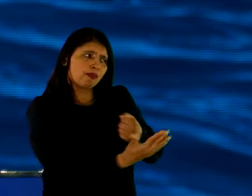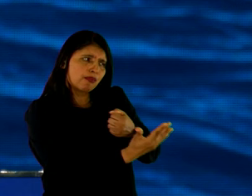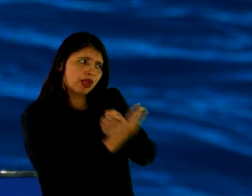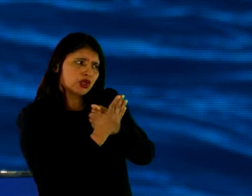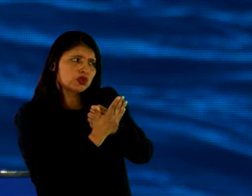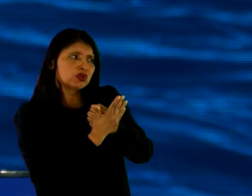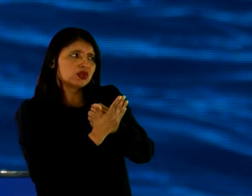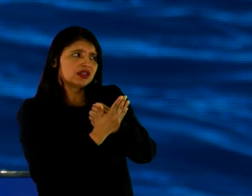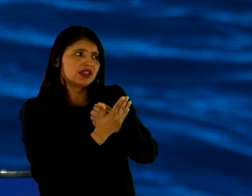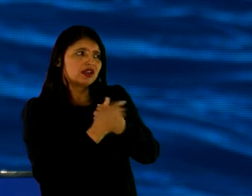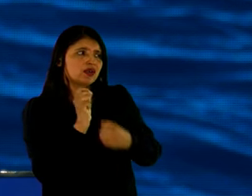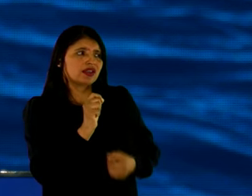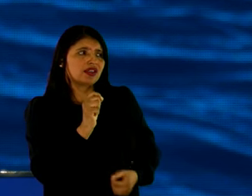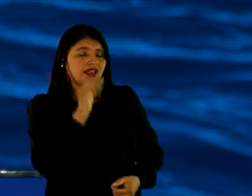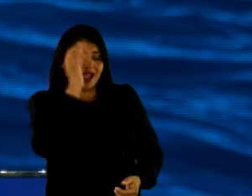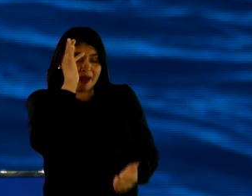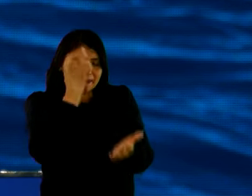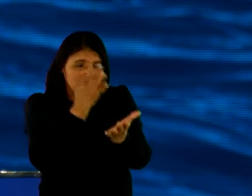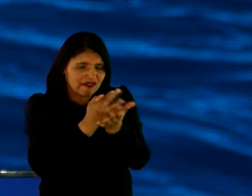incredulidade".